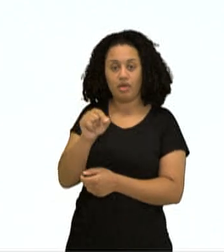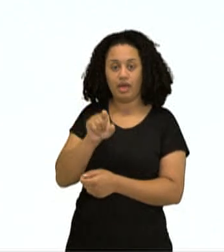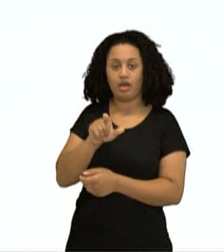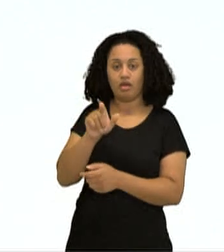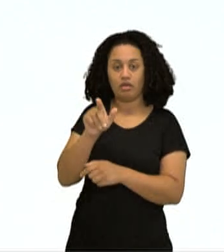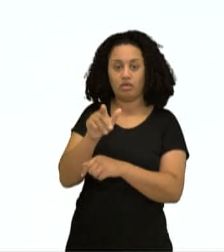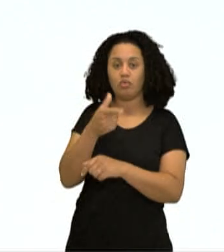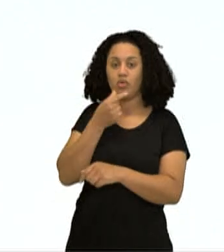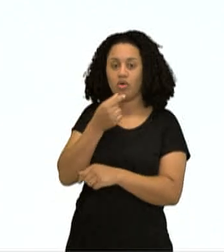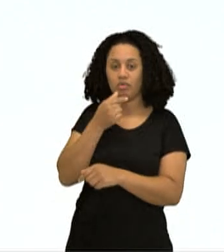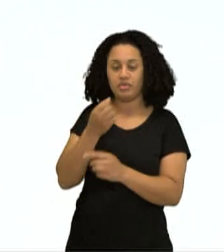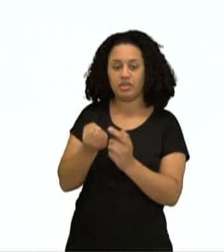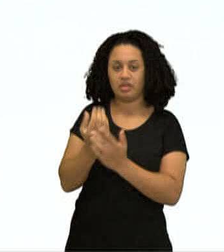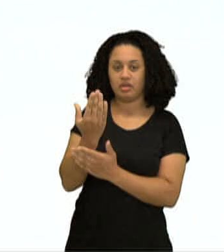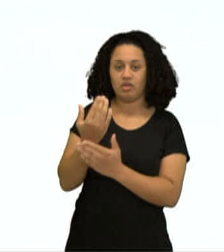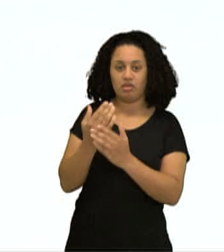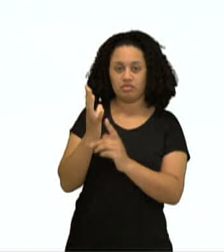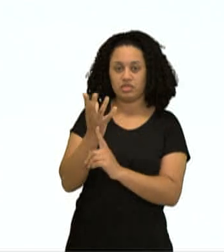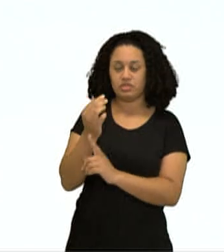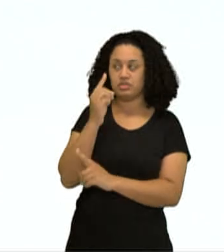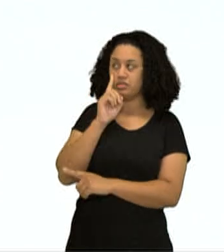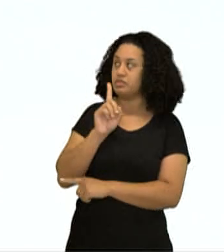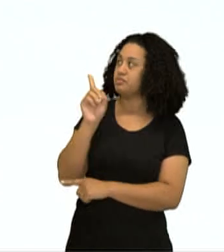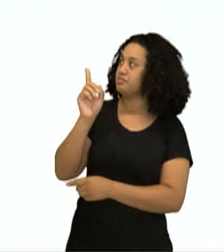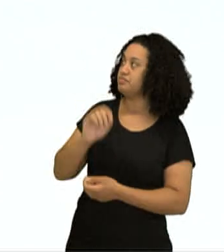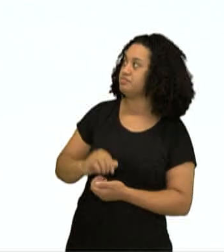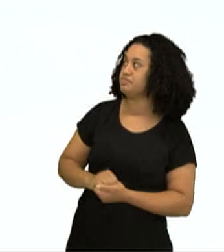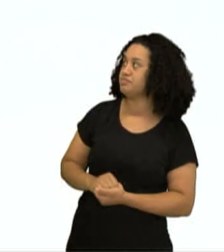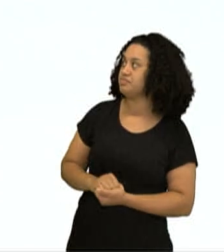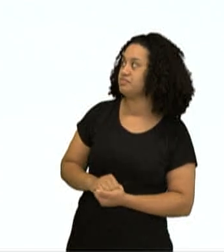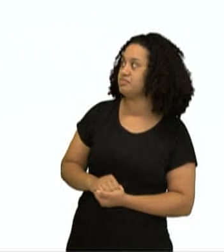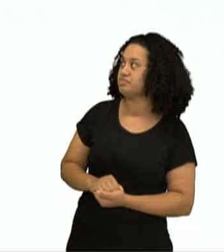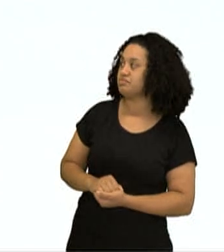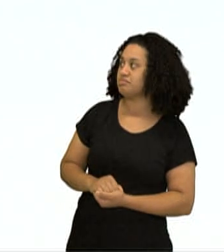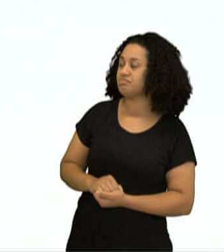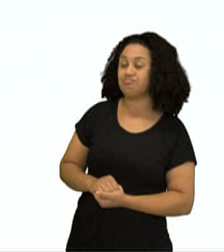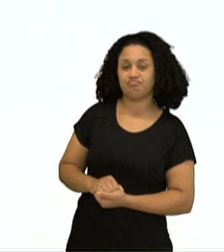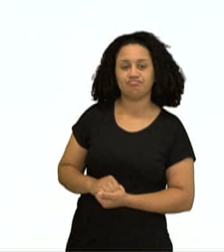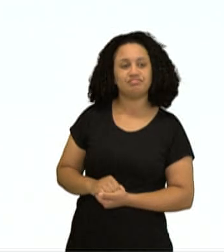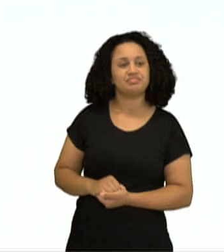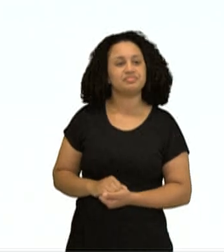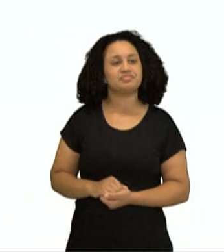Alan Kaprow, o cara que mais produziu happenings.